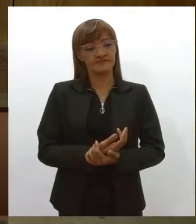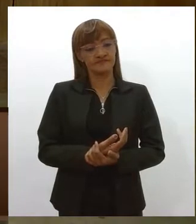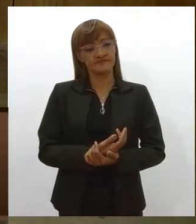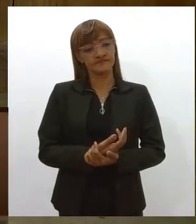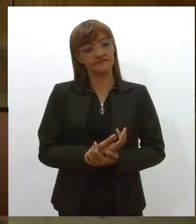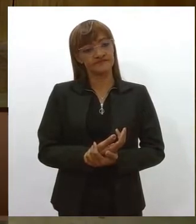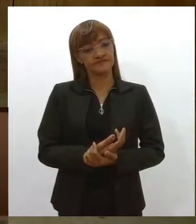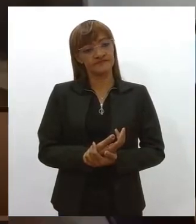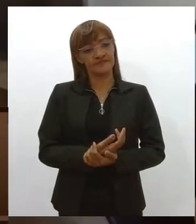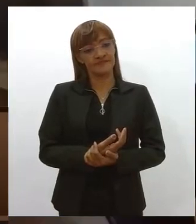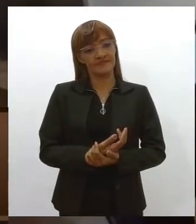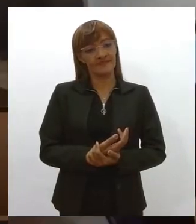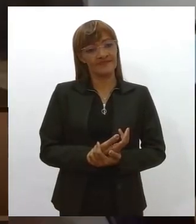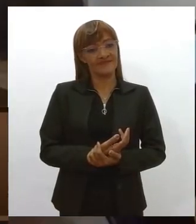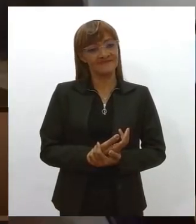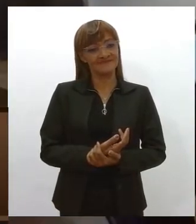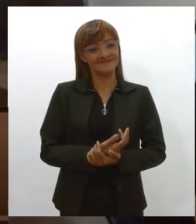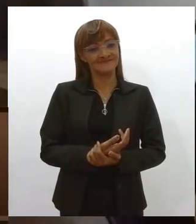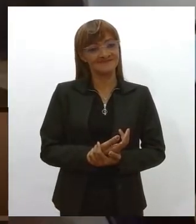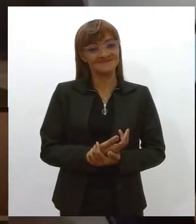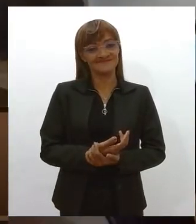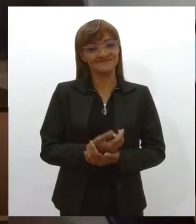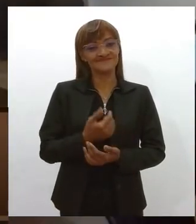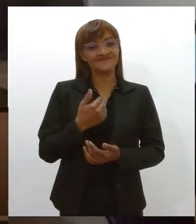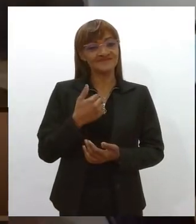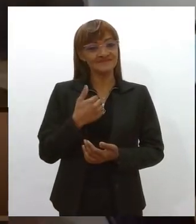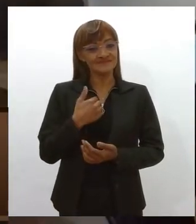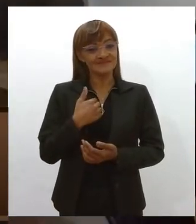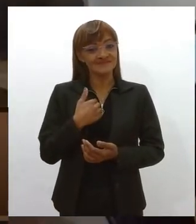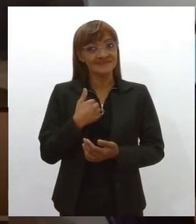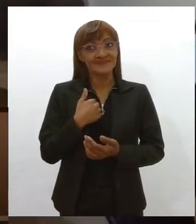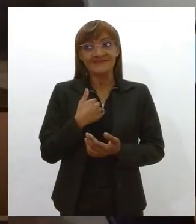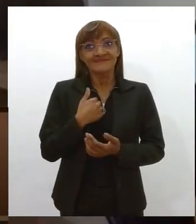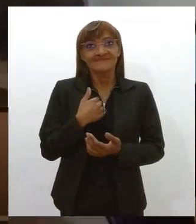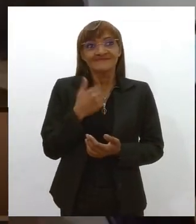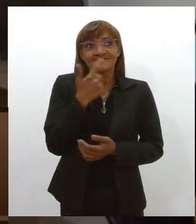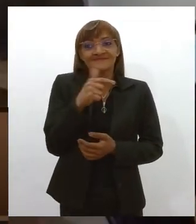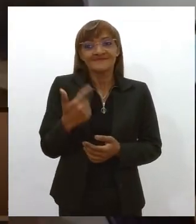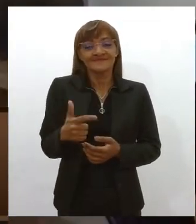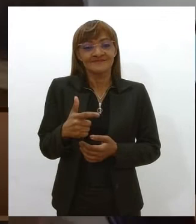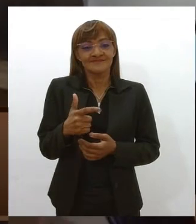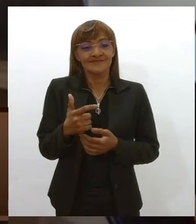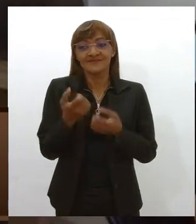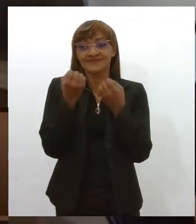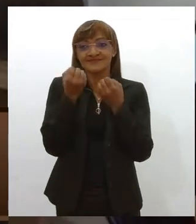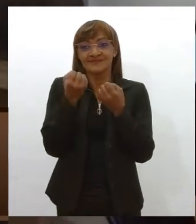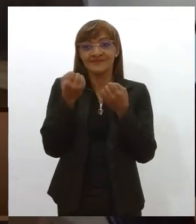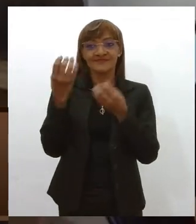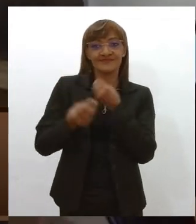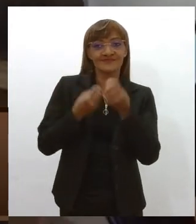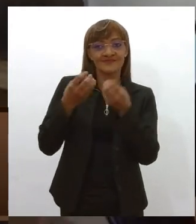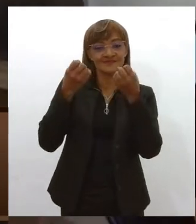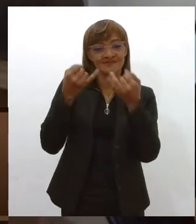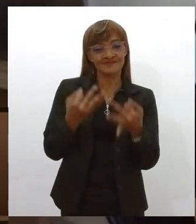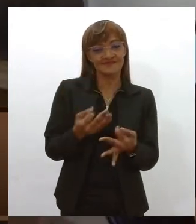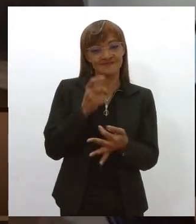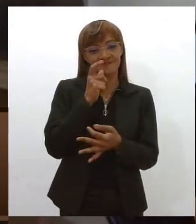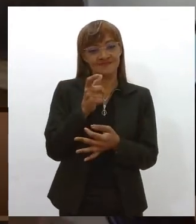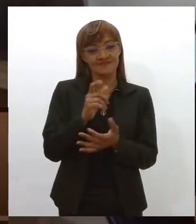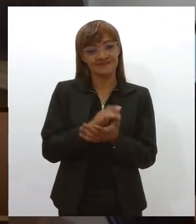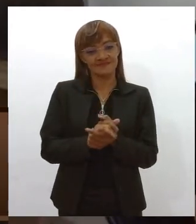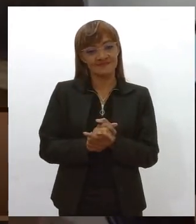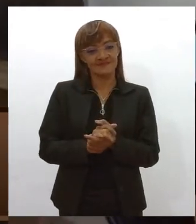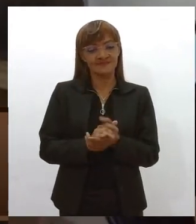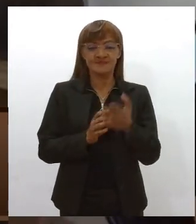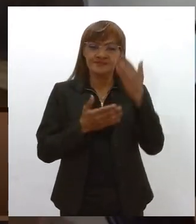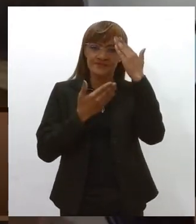É indescritível, né? Eu ainda estou procurando palavras para tudo isso, né? Sou muito grata a todo mundo que acreditou,